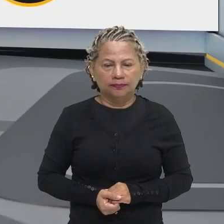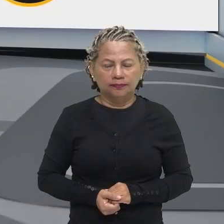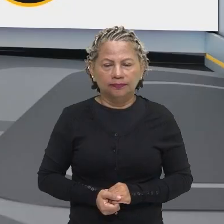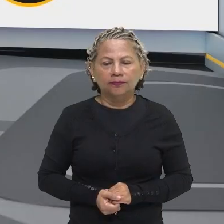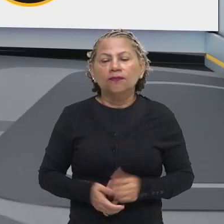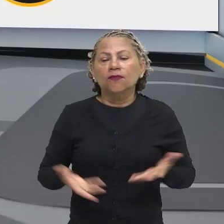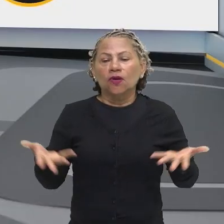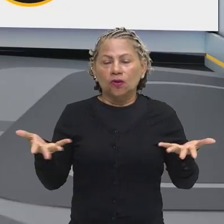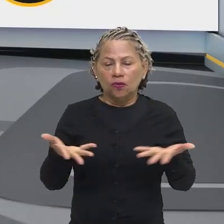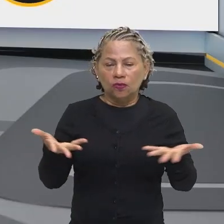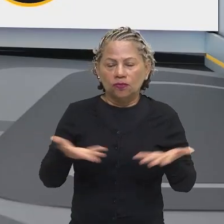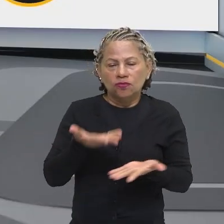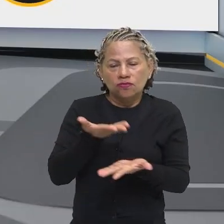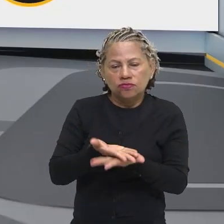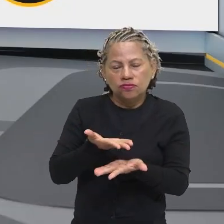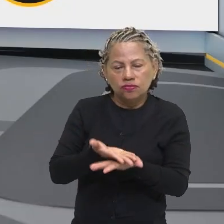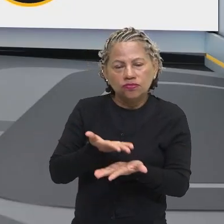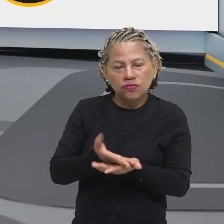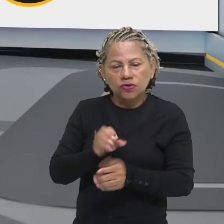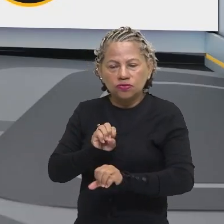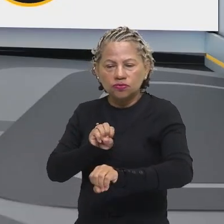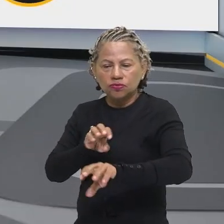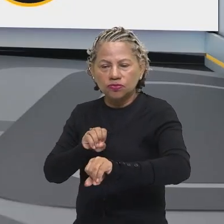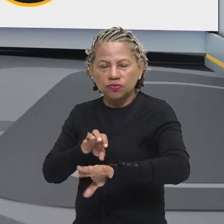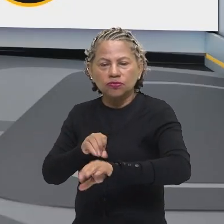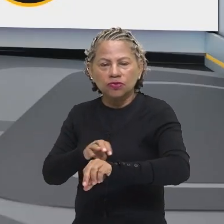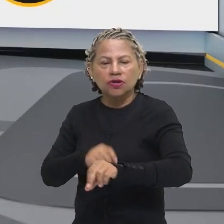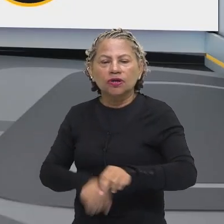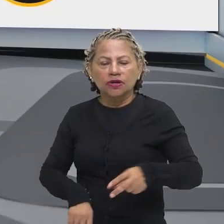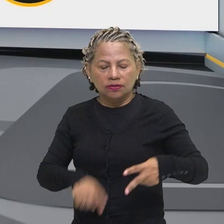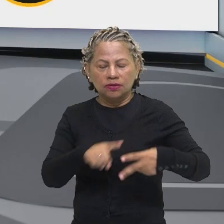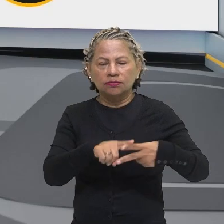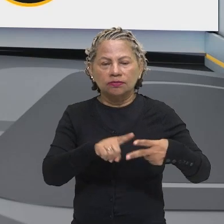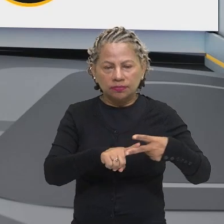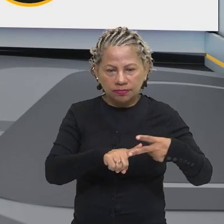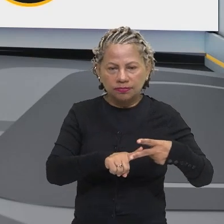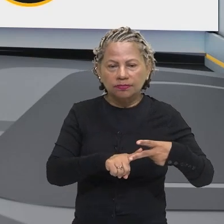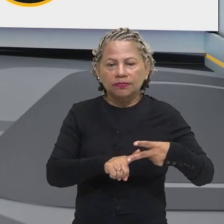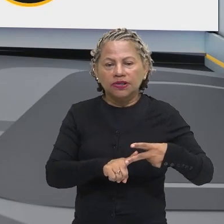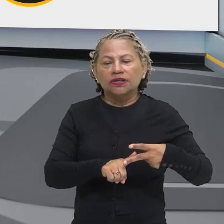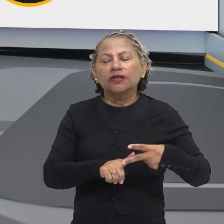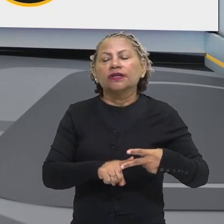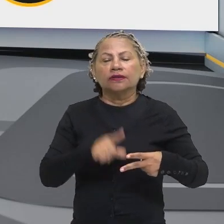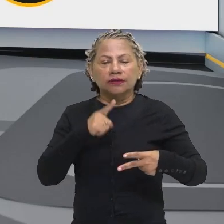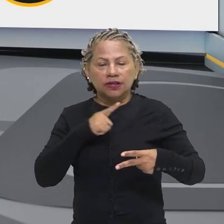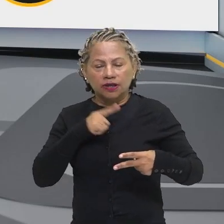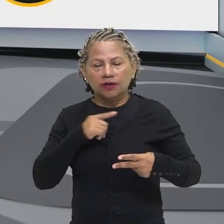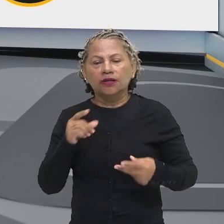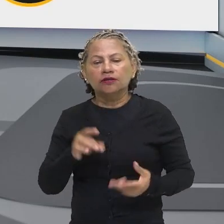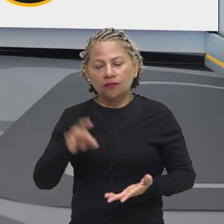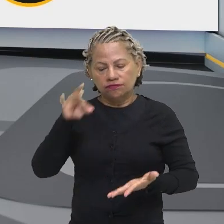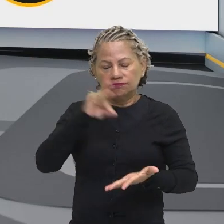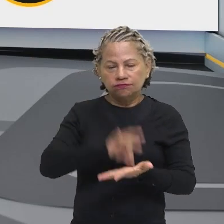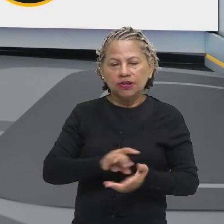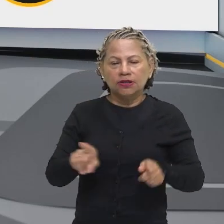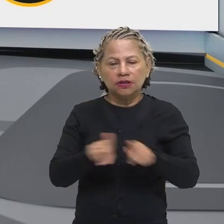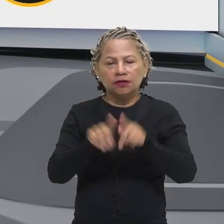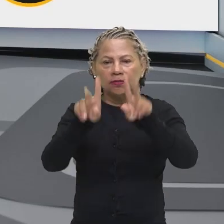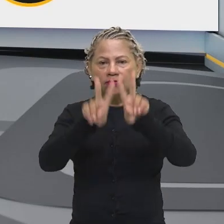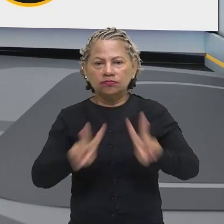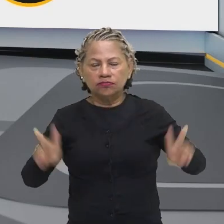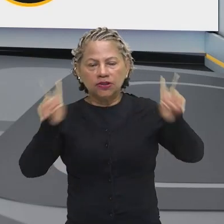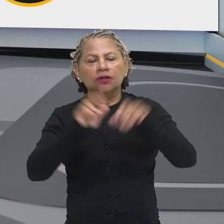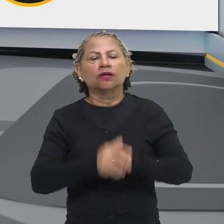Hoje nós estudaremos sobre o cyberativismo, a fusão entre os mundos real e virtual. Na